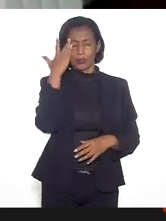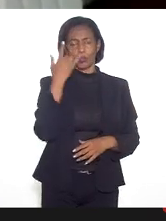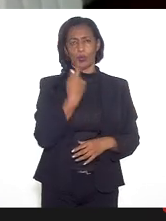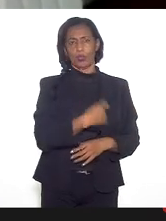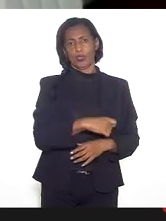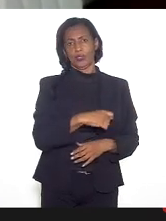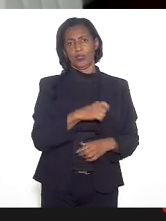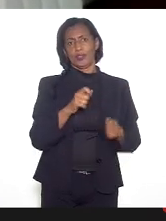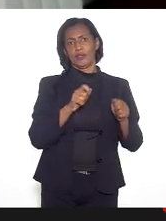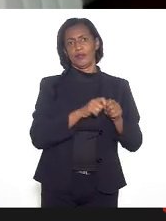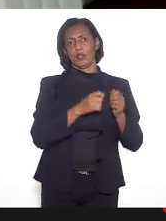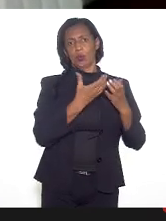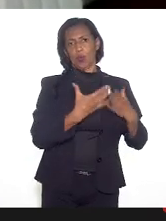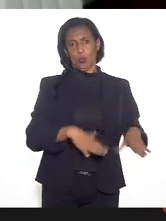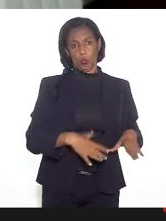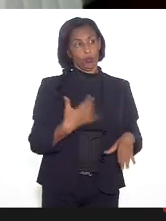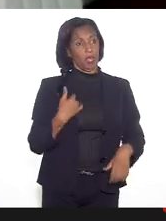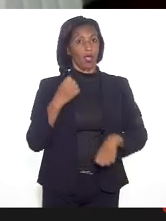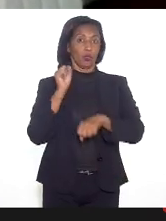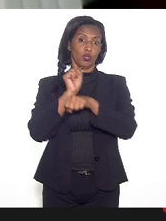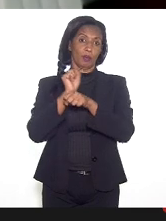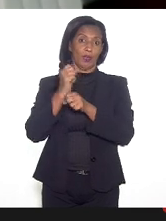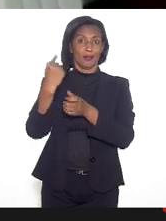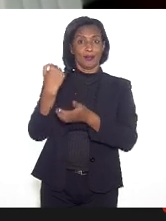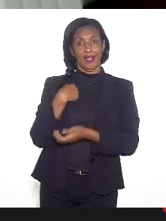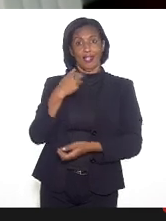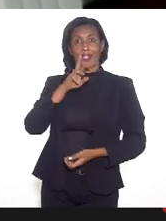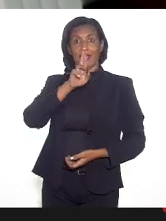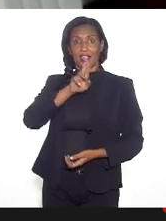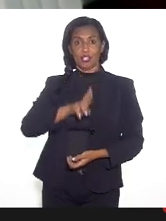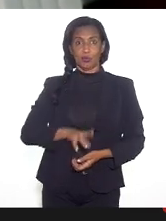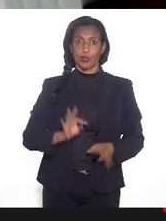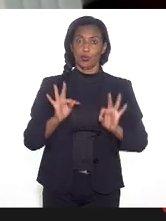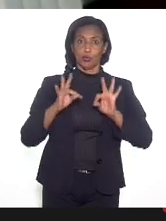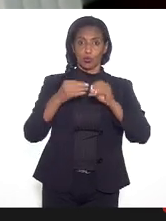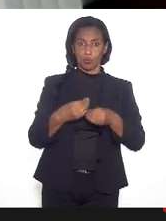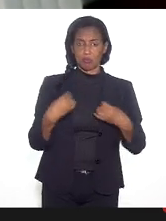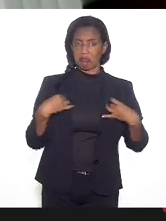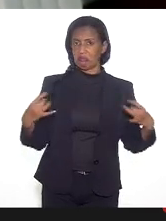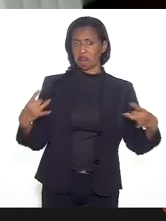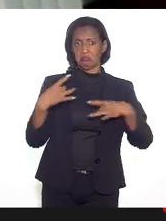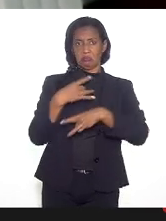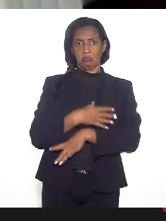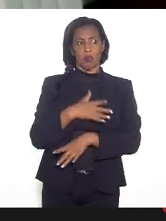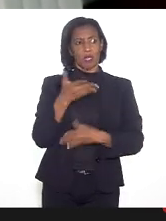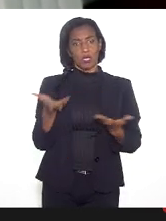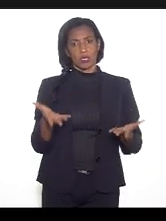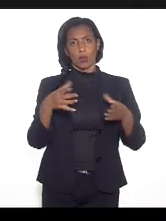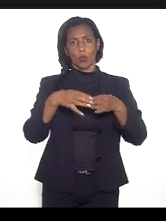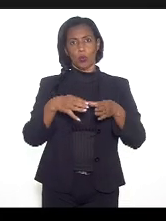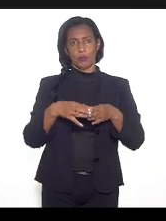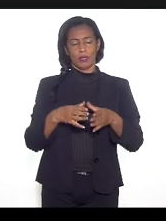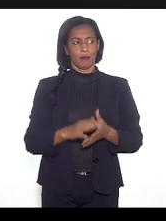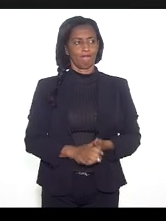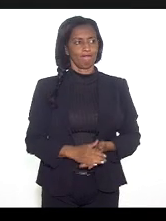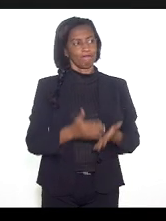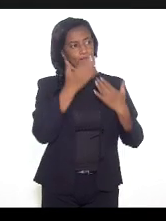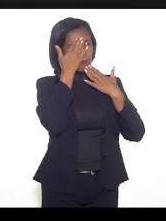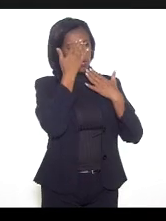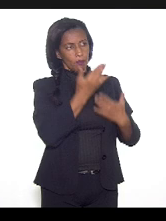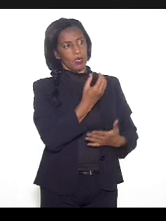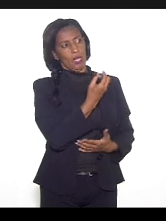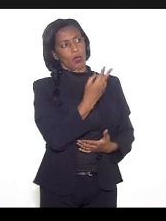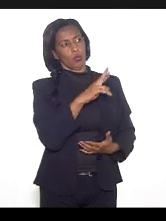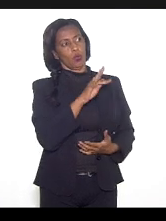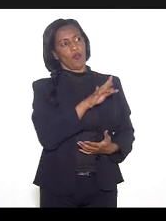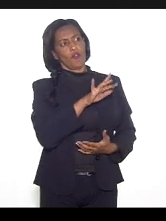ter respondido todas as questões que foram postas e sigo à disposição dessa doutora comissão. Obrigado, doutor Fernando.